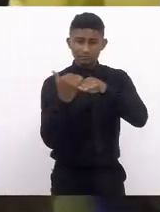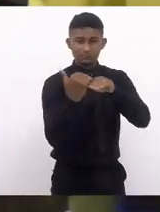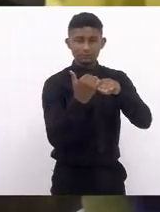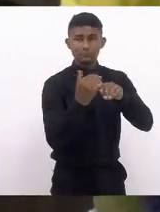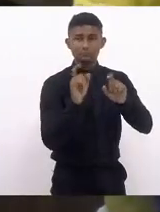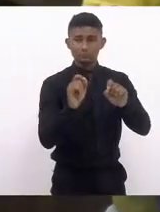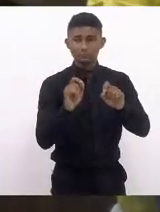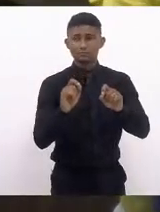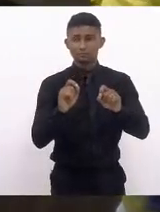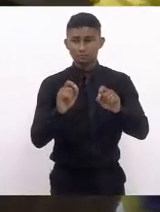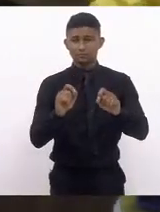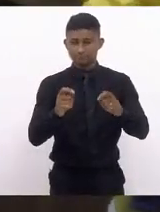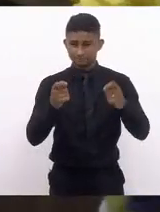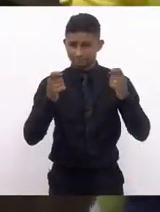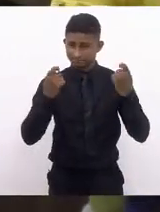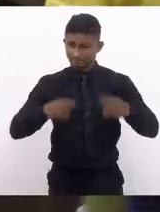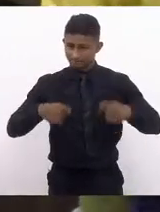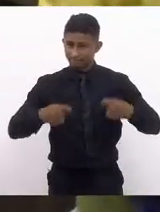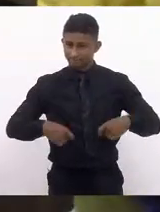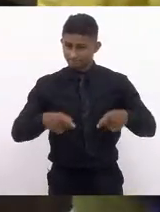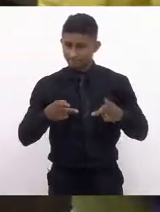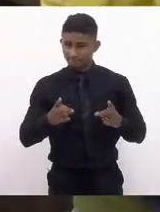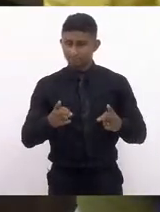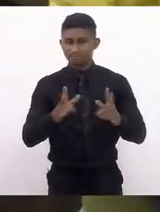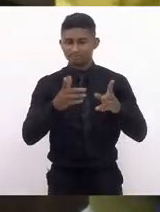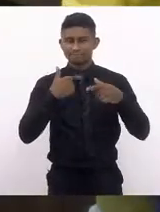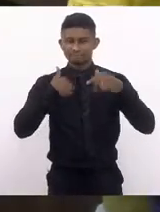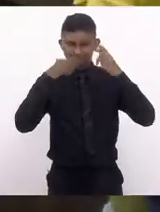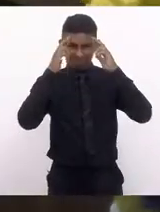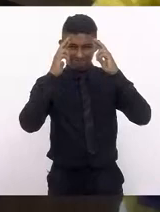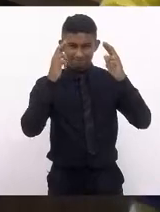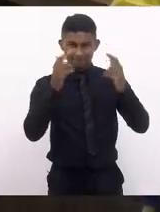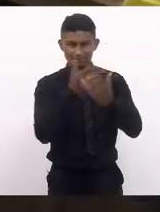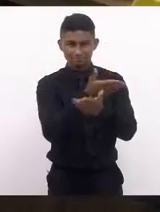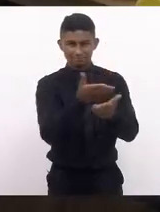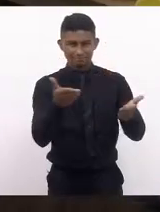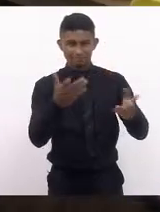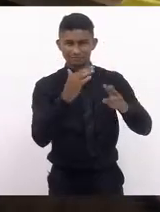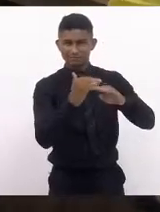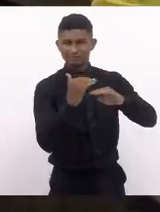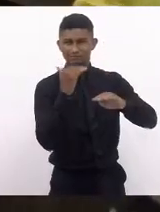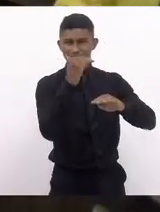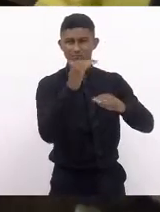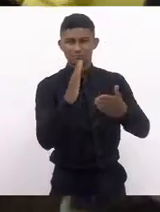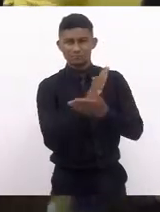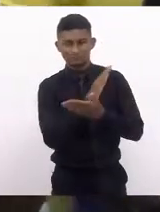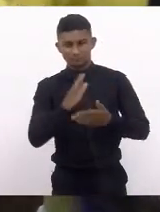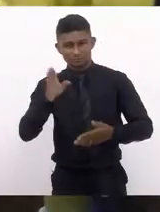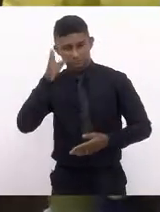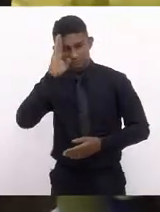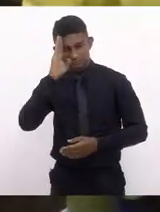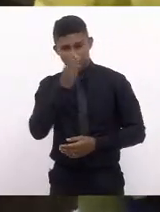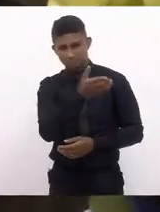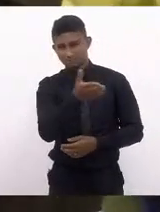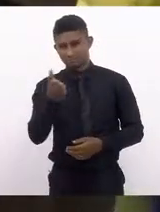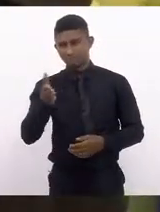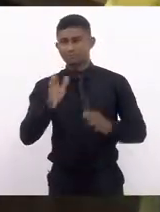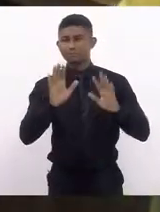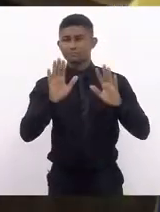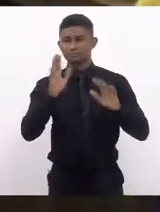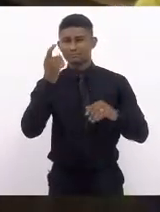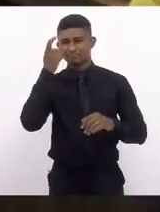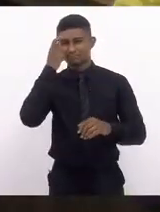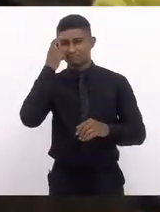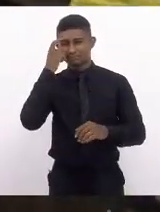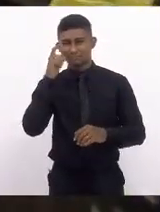sendo a nossa palavra de ordem com todo respeito aos oficiais superiores mas não dá para confundir uma